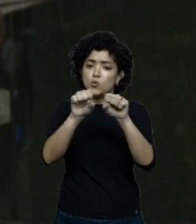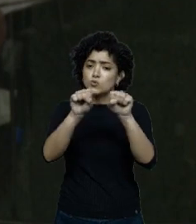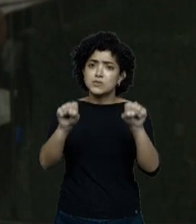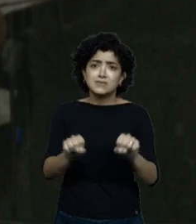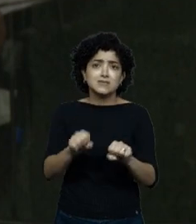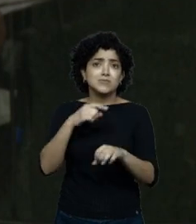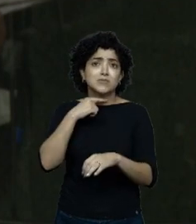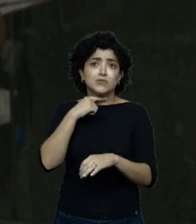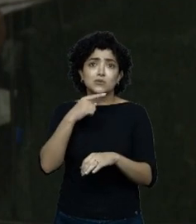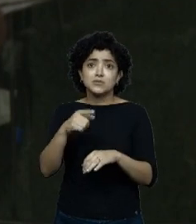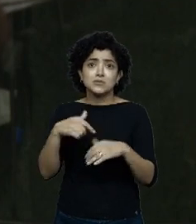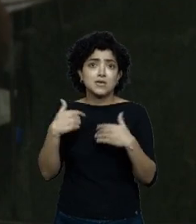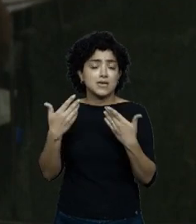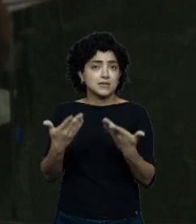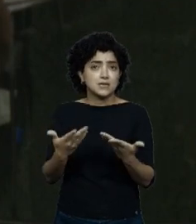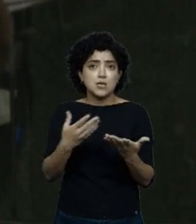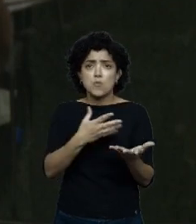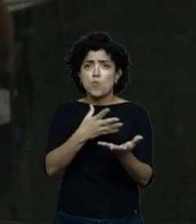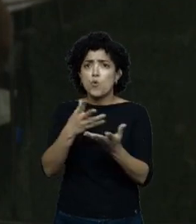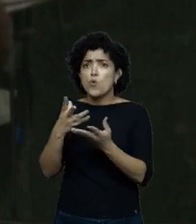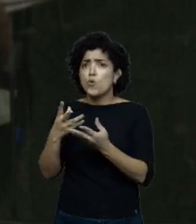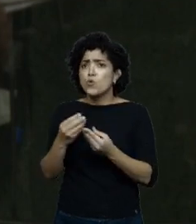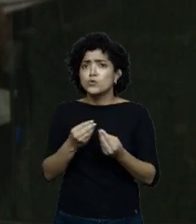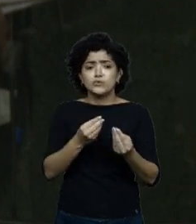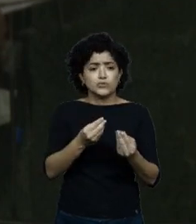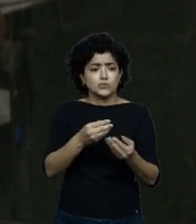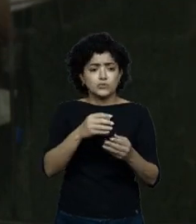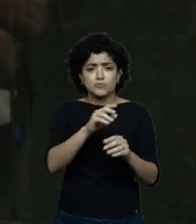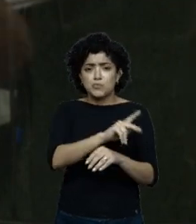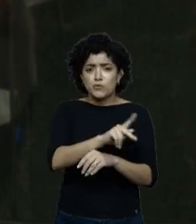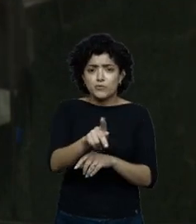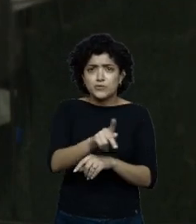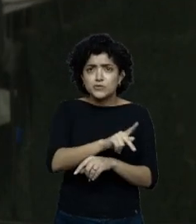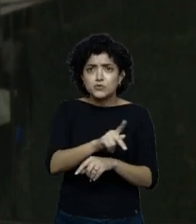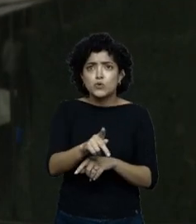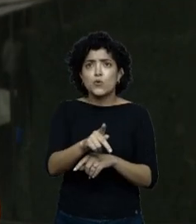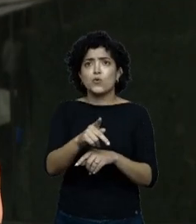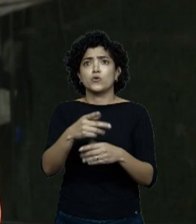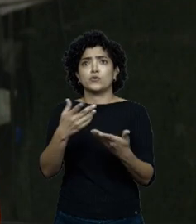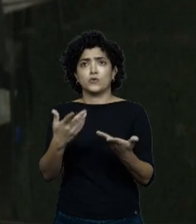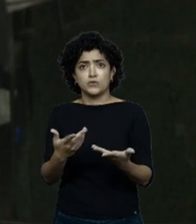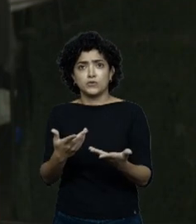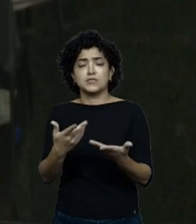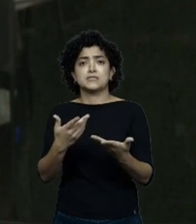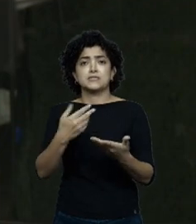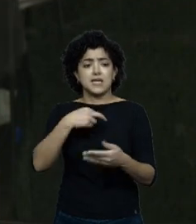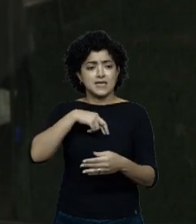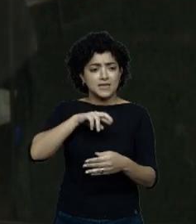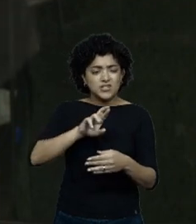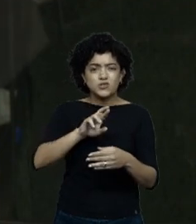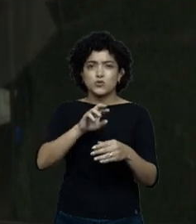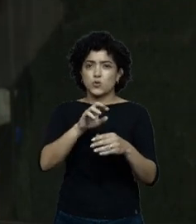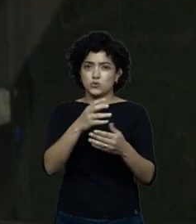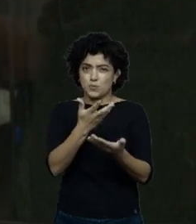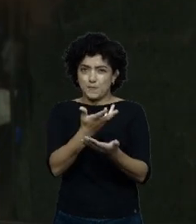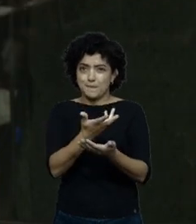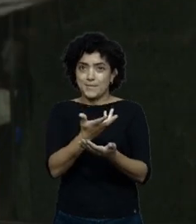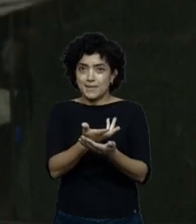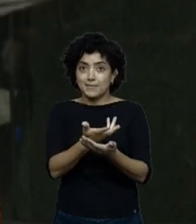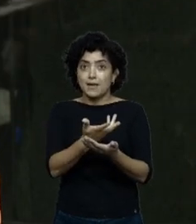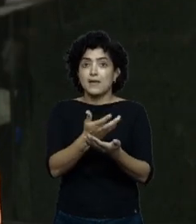consegue resolver por isso que muitos professores de ensino religioso que são habilitados e Ciências Sociais história geografia